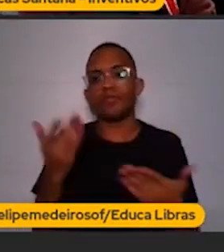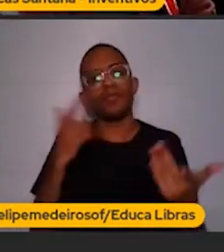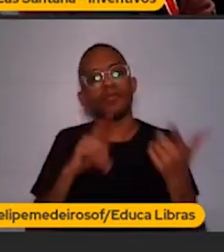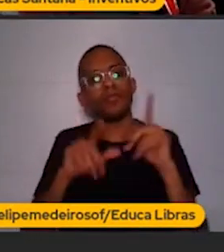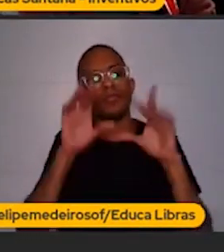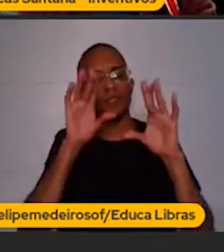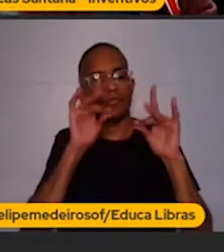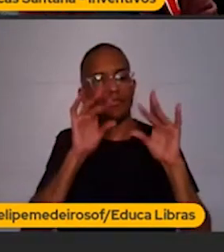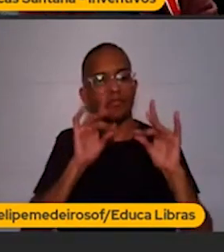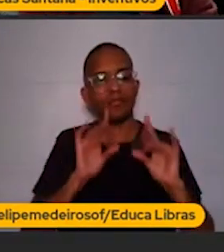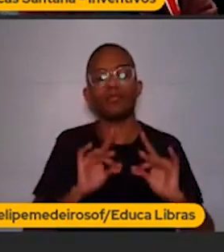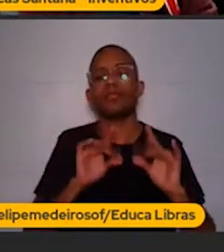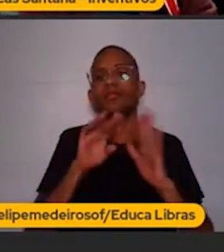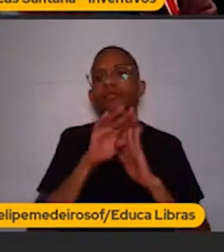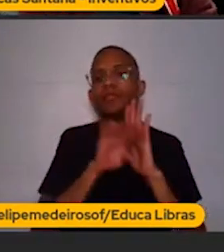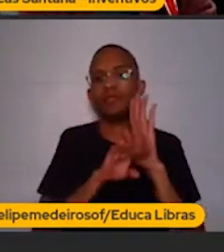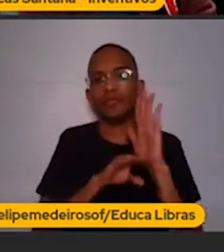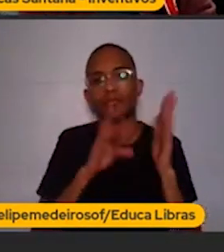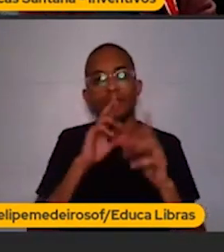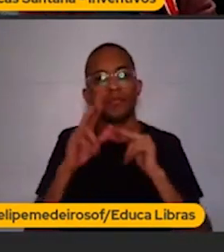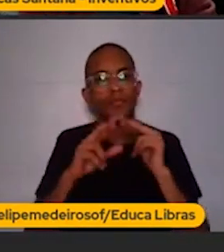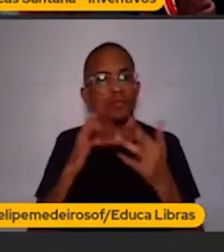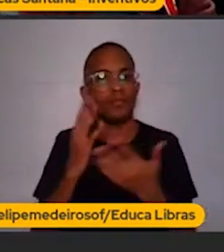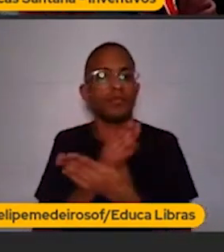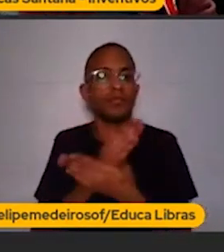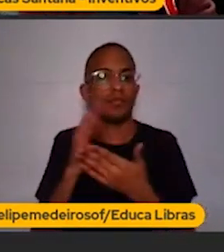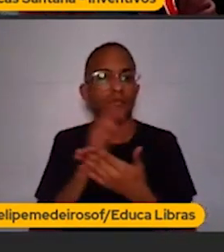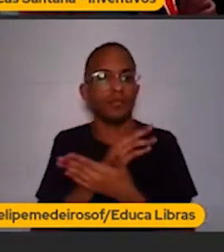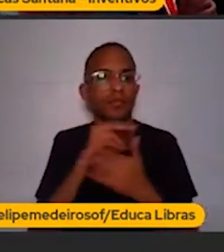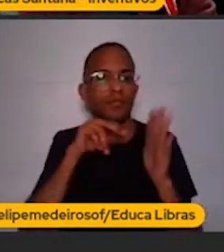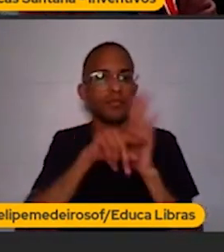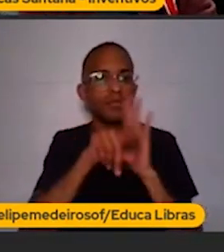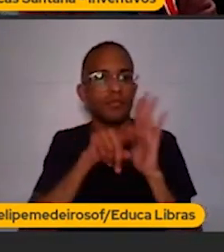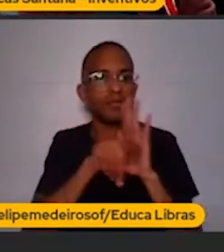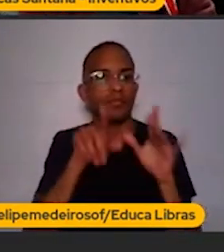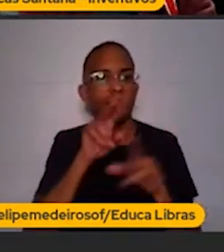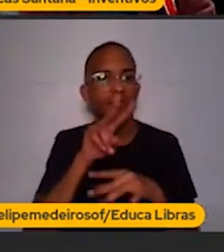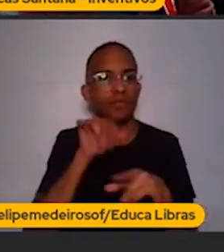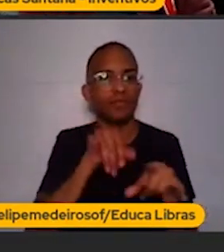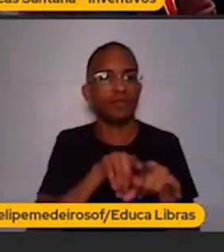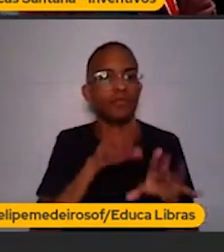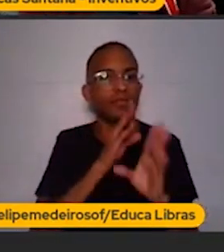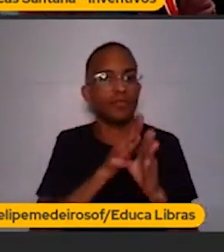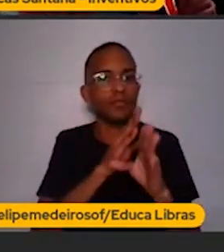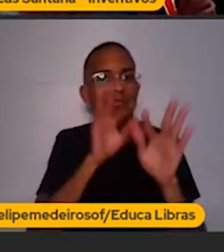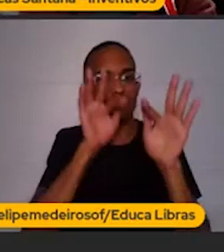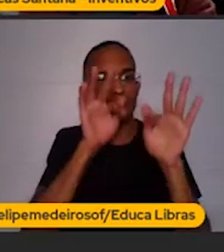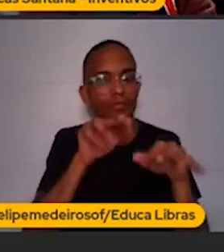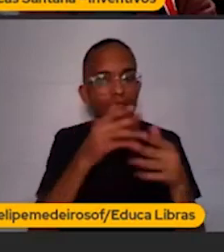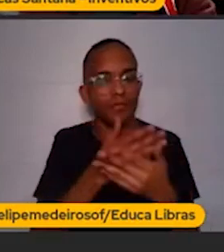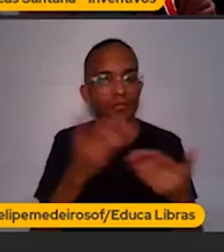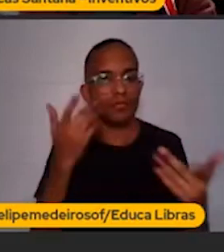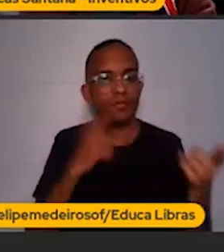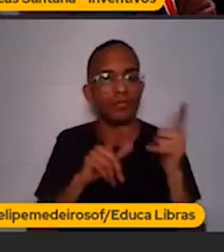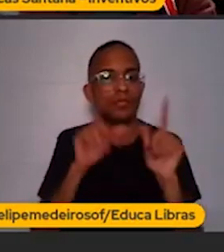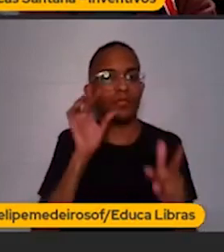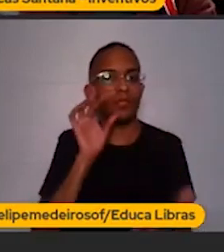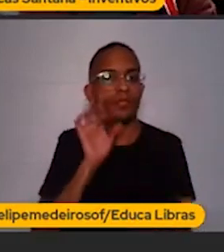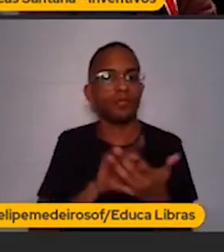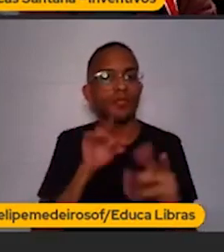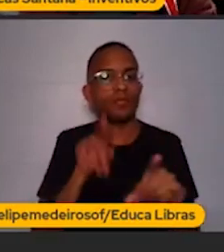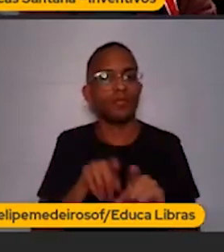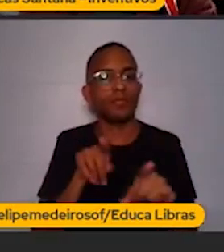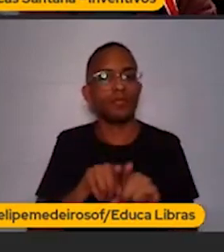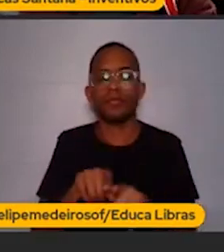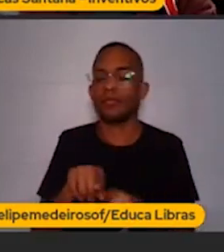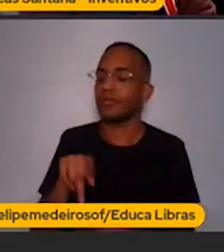definir, você consegue responder algumas perguntas e ele vai te guiando para que no final das contas você gere de fato uma